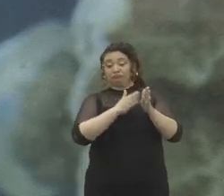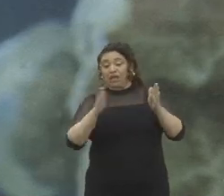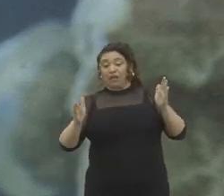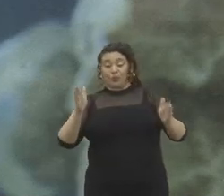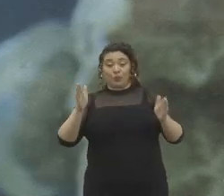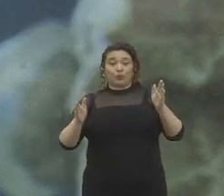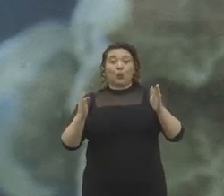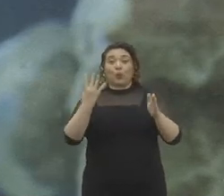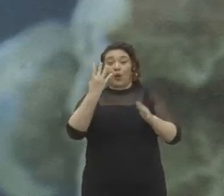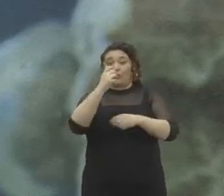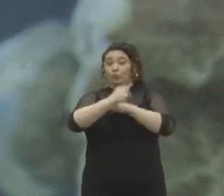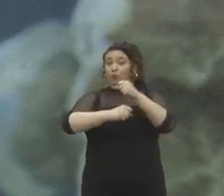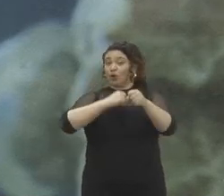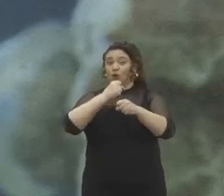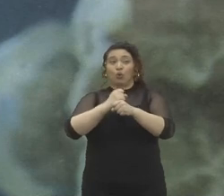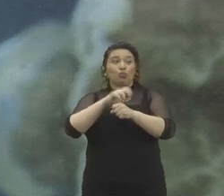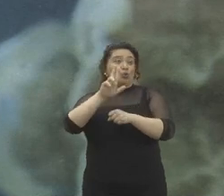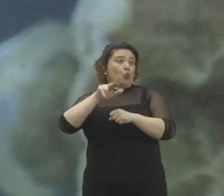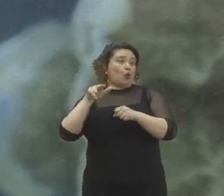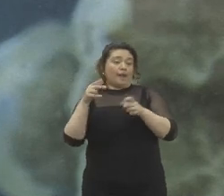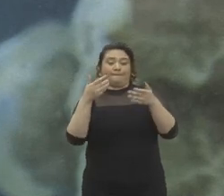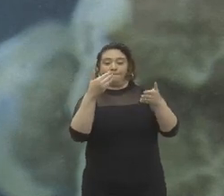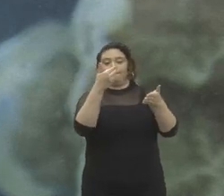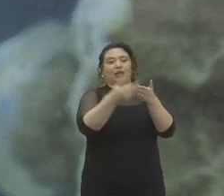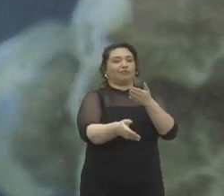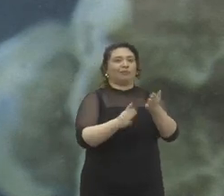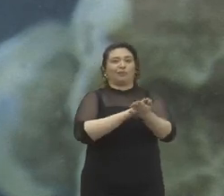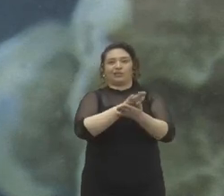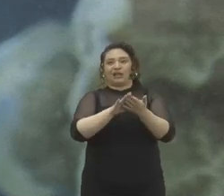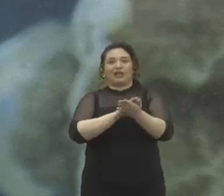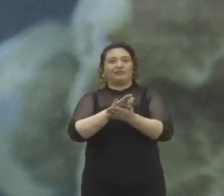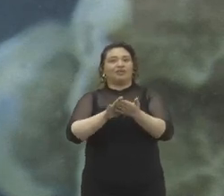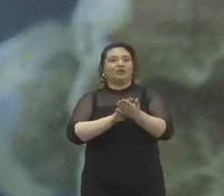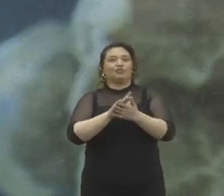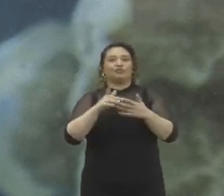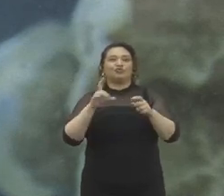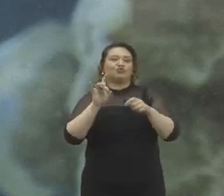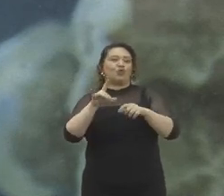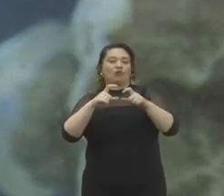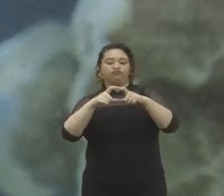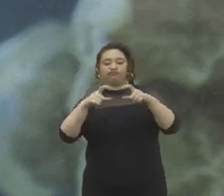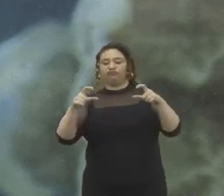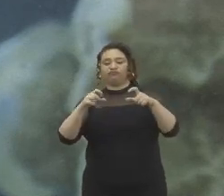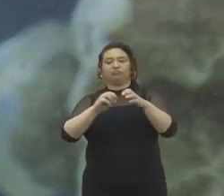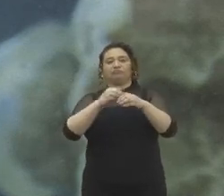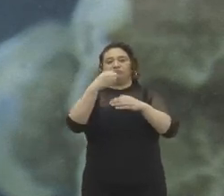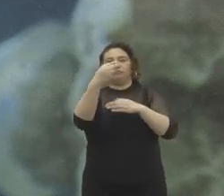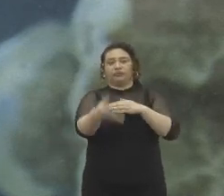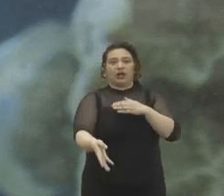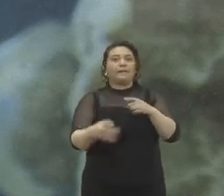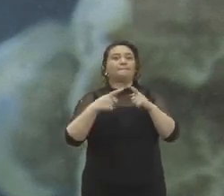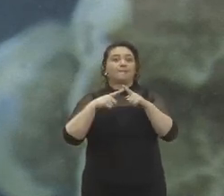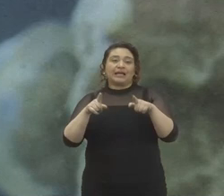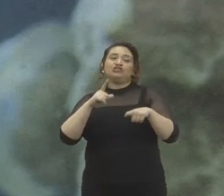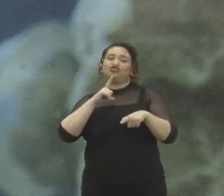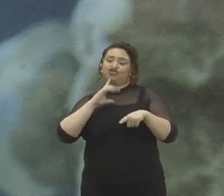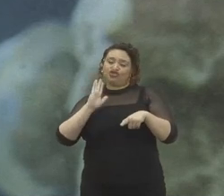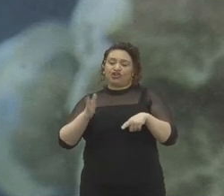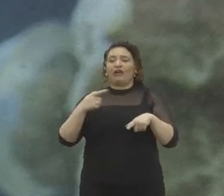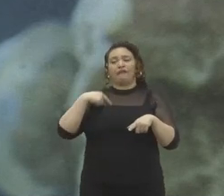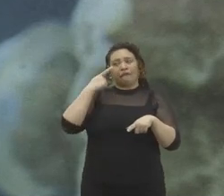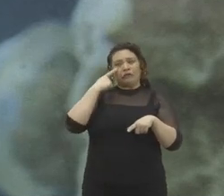nunca perdeu nenhuma câmera só uma vez caiu no mar um filtro polarizador foi só isso mas eu já vi colega de outra